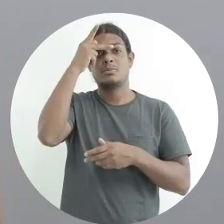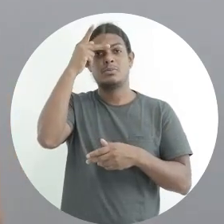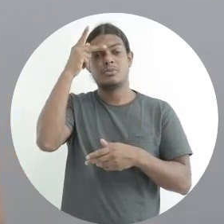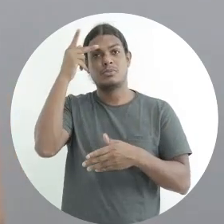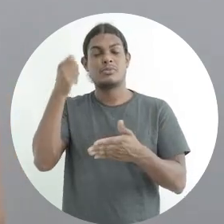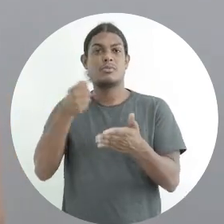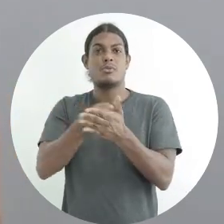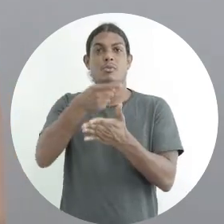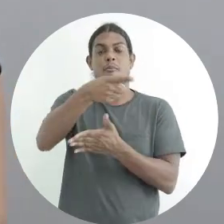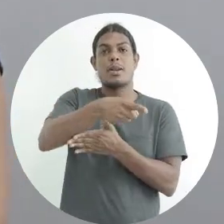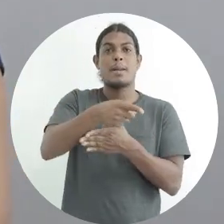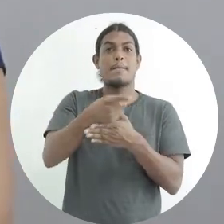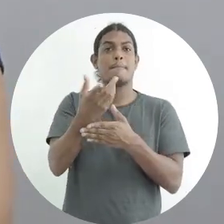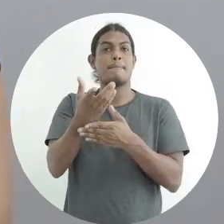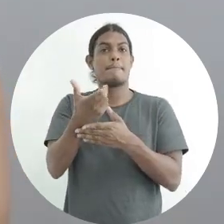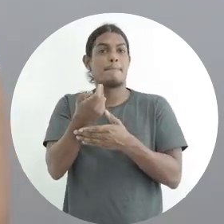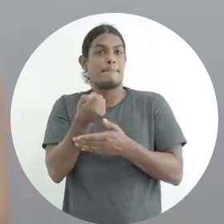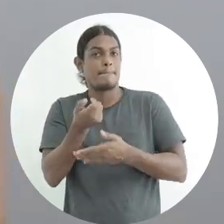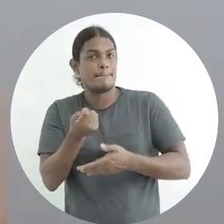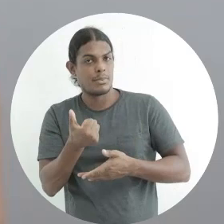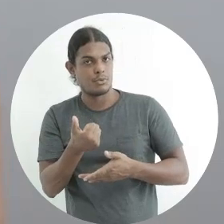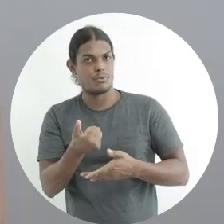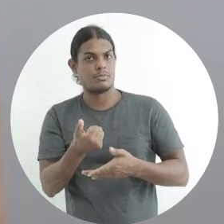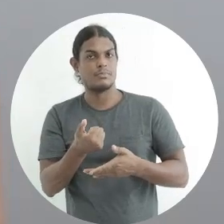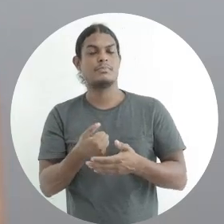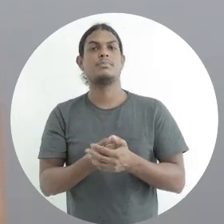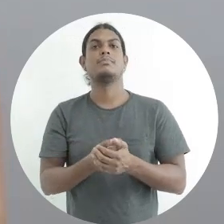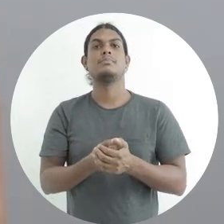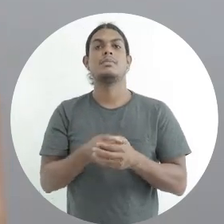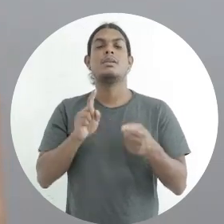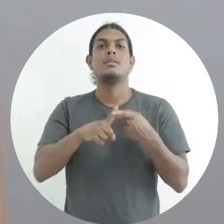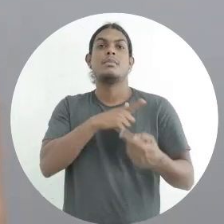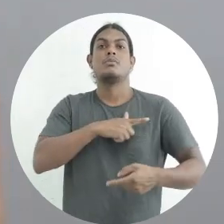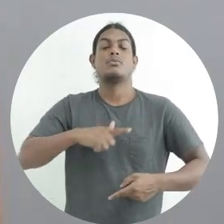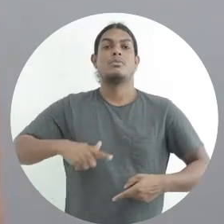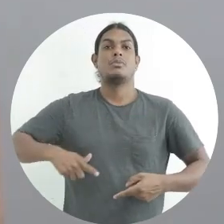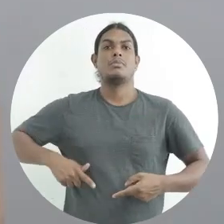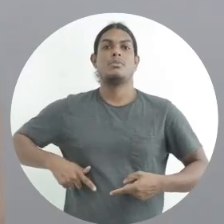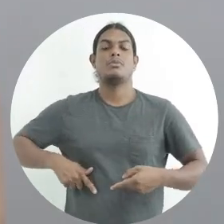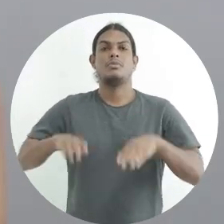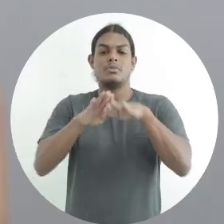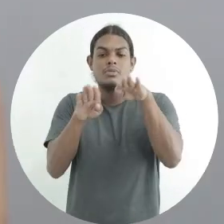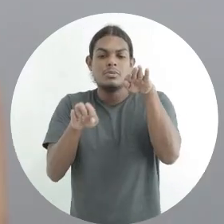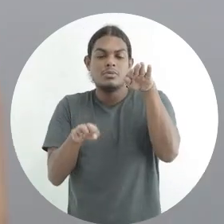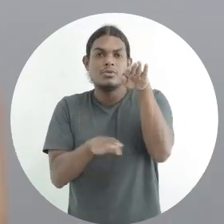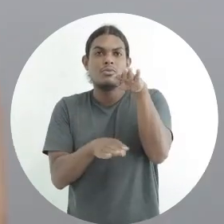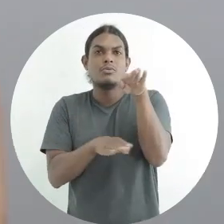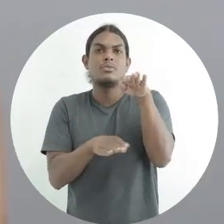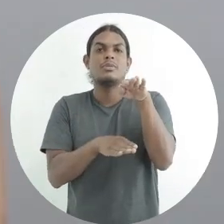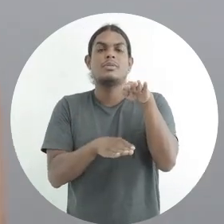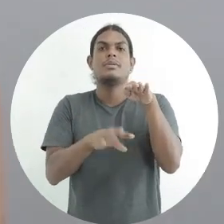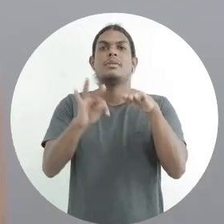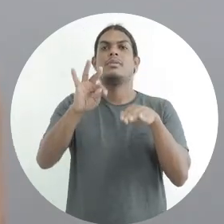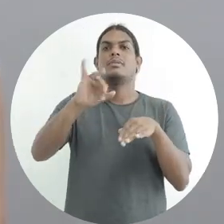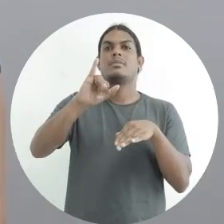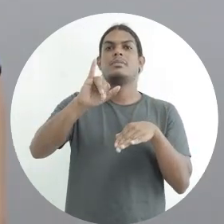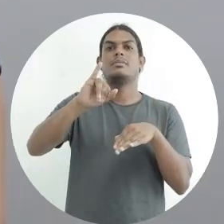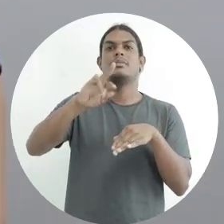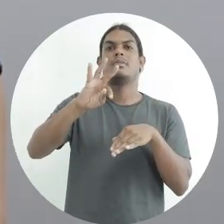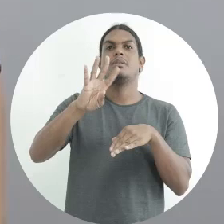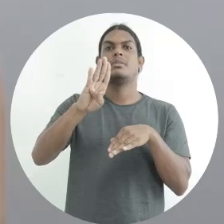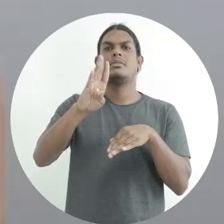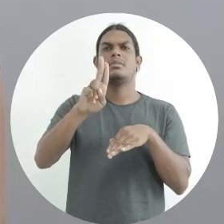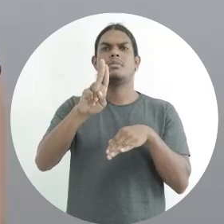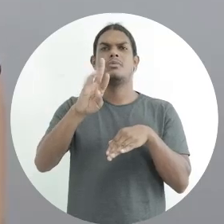aumento dos preços. Já quando ele também libera a tributação, ou seja, diminui a carga tributária para algum